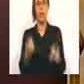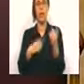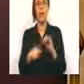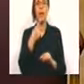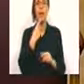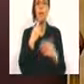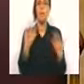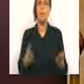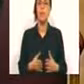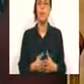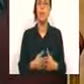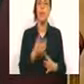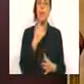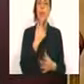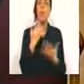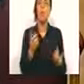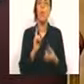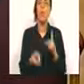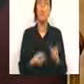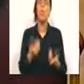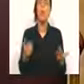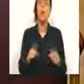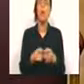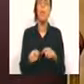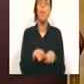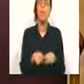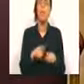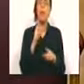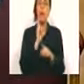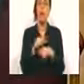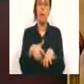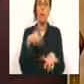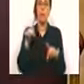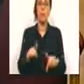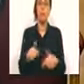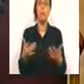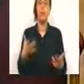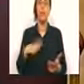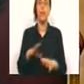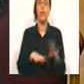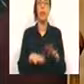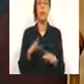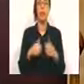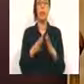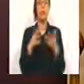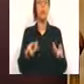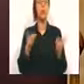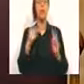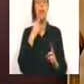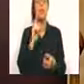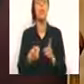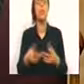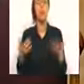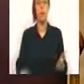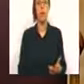percebermos o que é que os partidos com assento nesta Assembleia querem fazer e estão disponíveis para dizer.